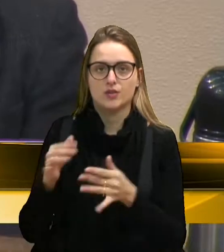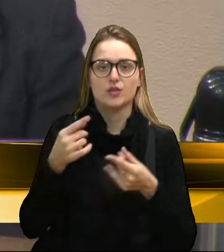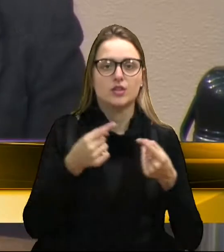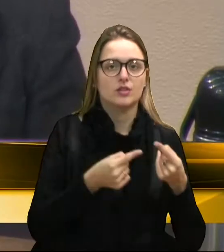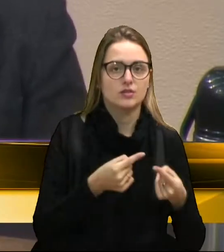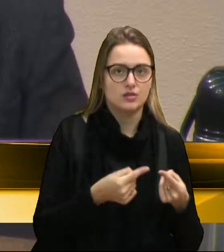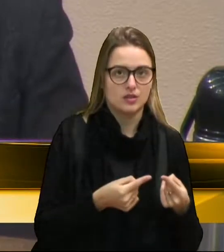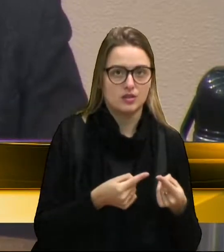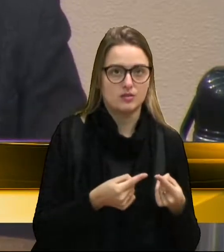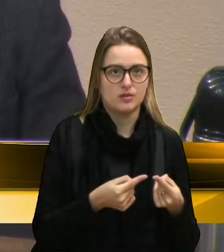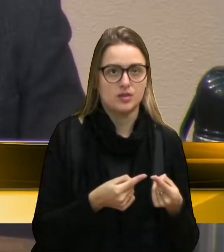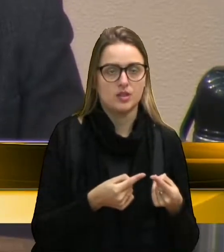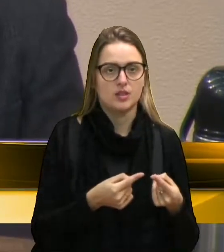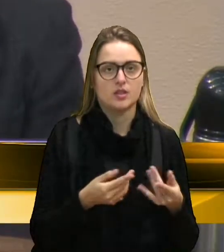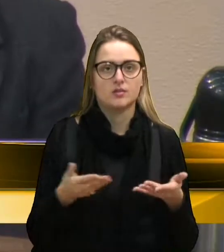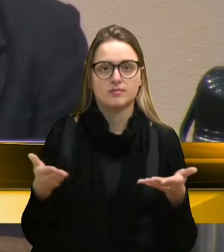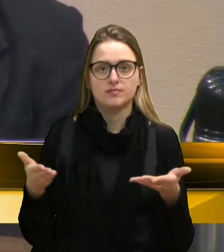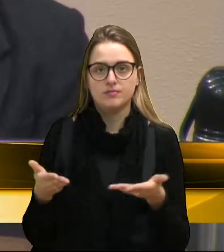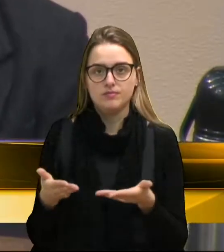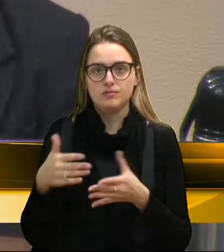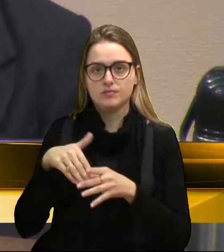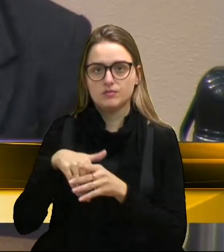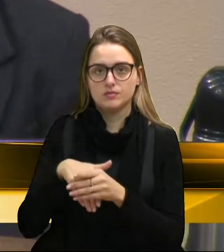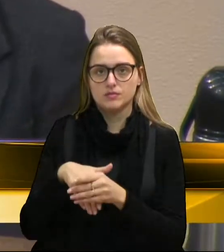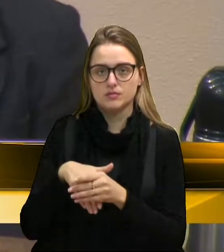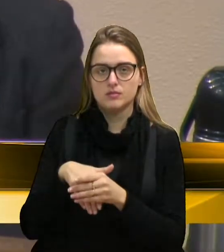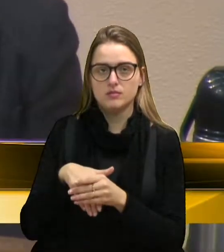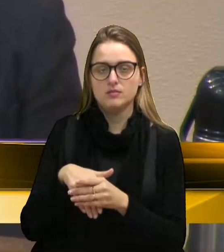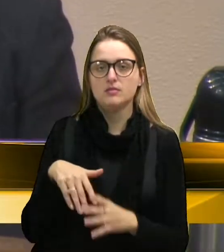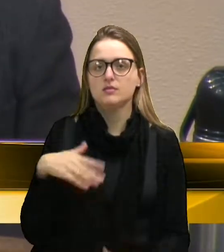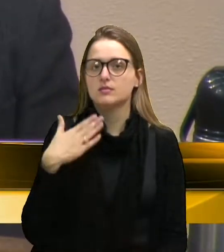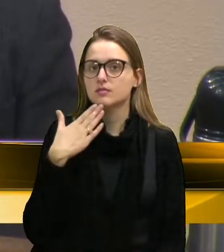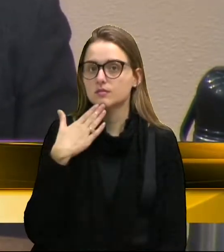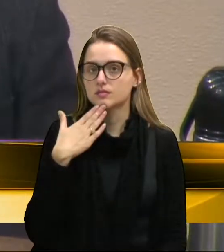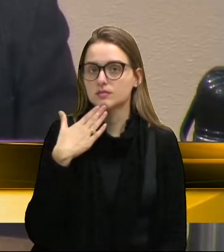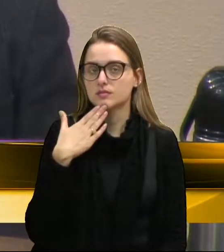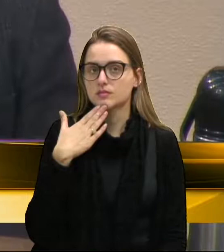Encerrada a discussão, em votação,